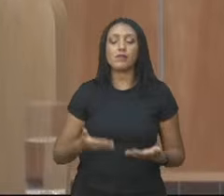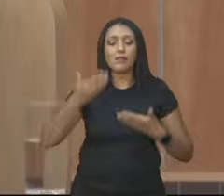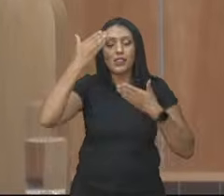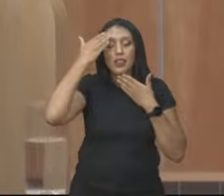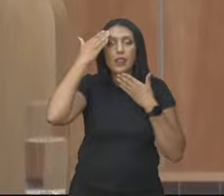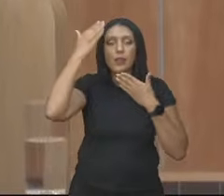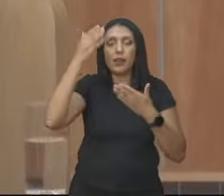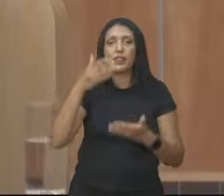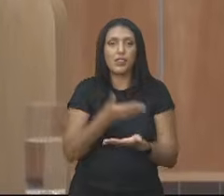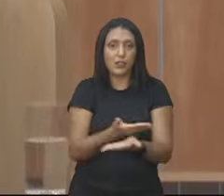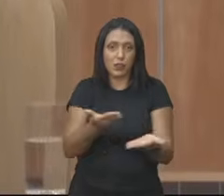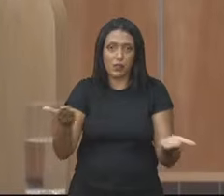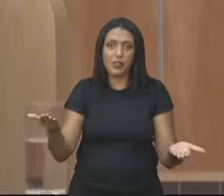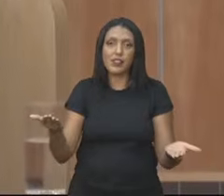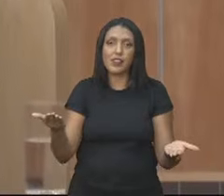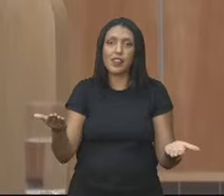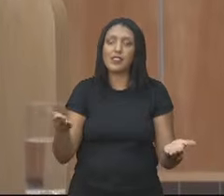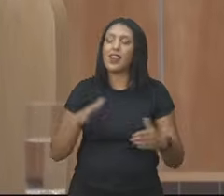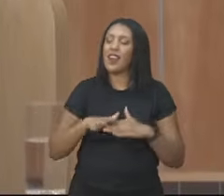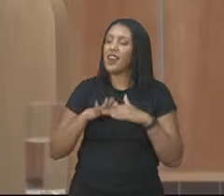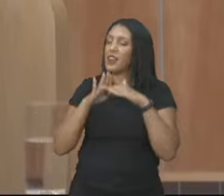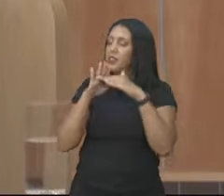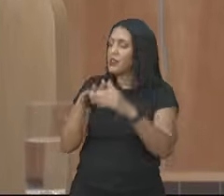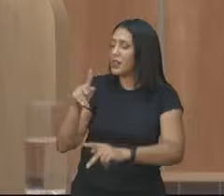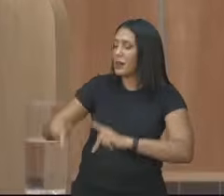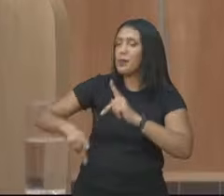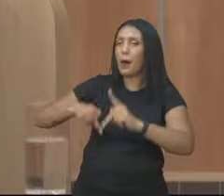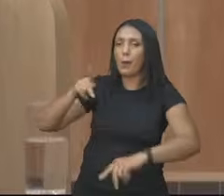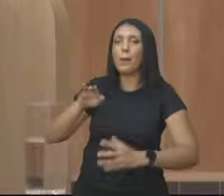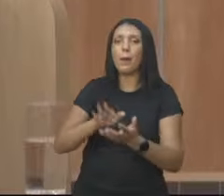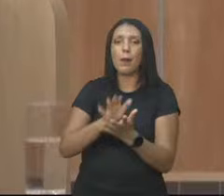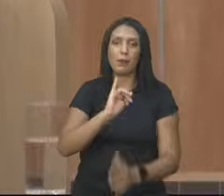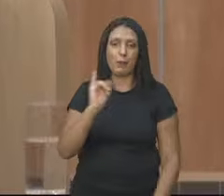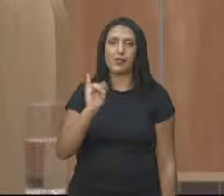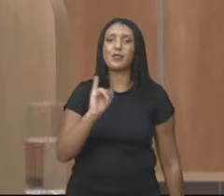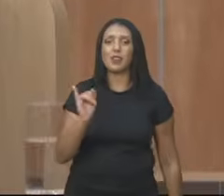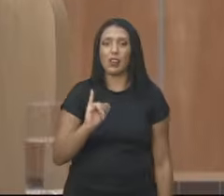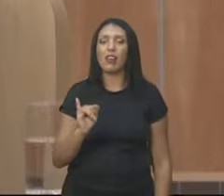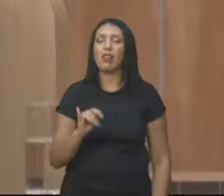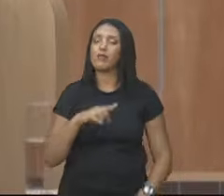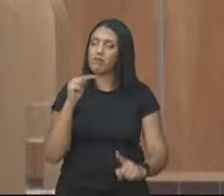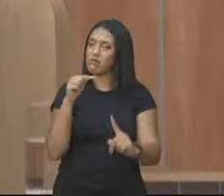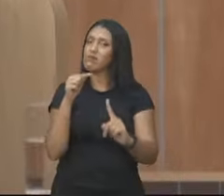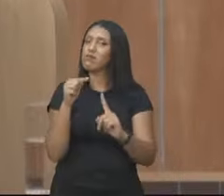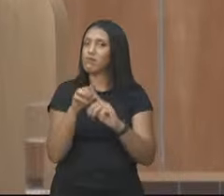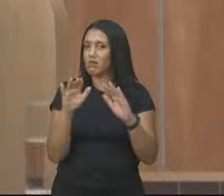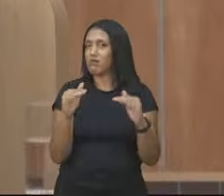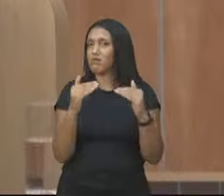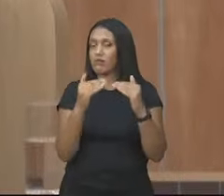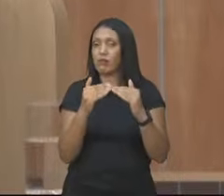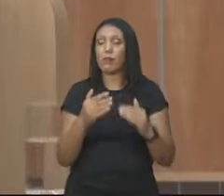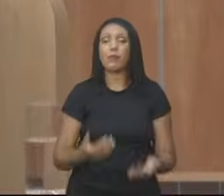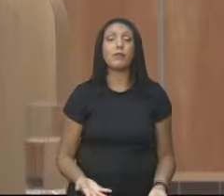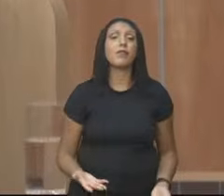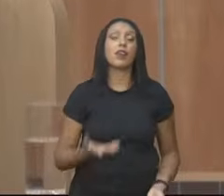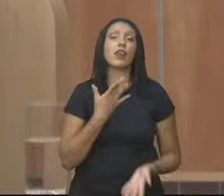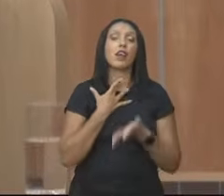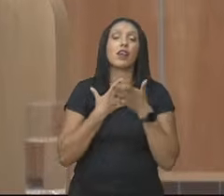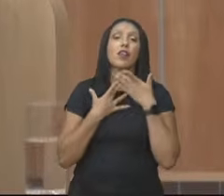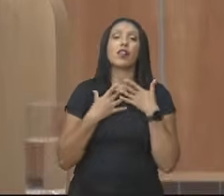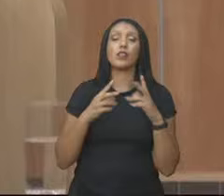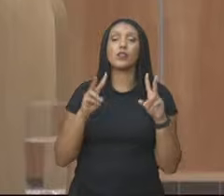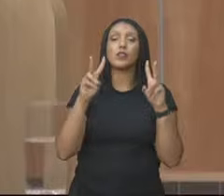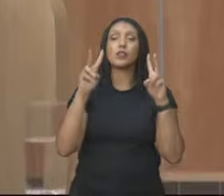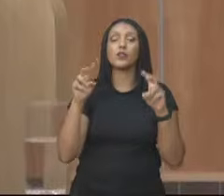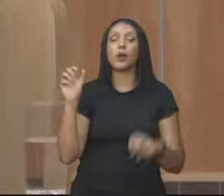Jacareí. E eu fiz questão, Paulinho, de subir aqui, né, e vim falar sobre a Associação Utilidade Pública Remar